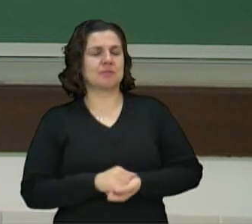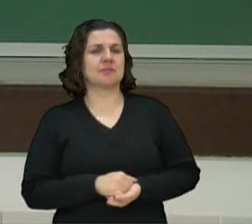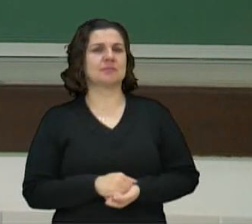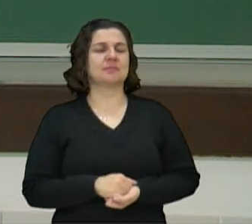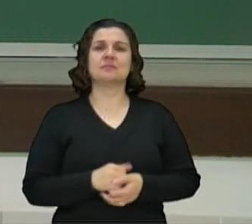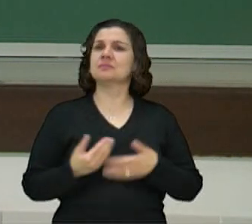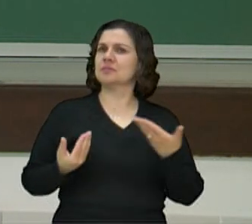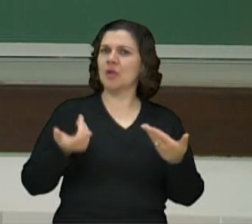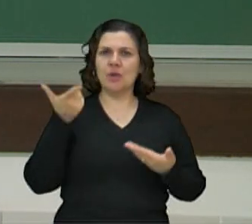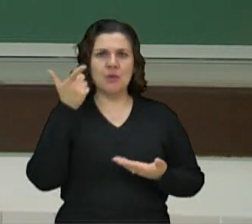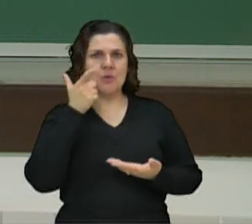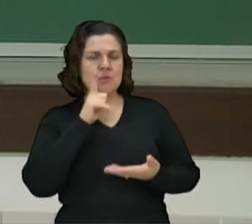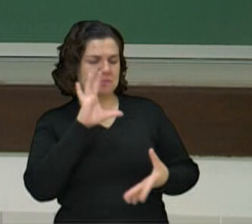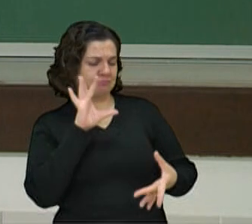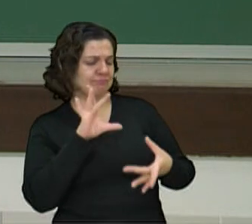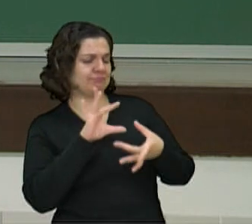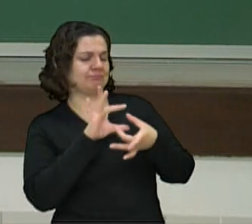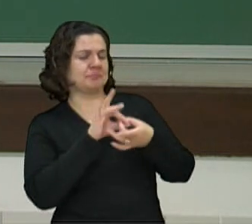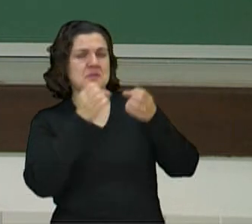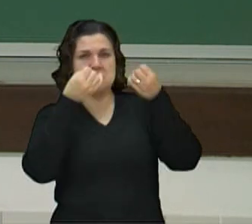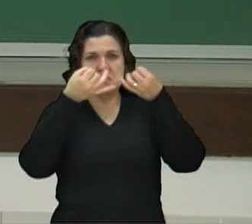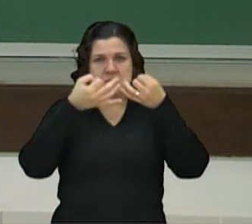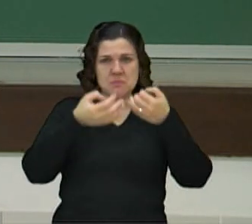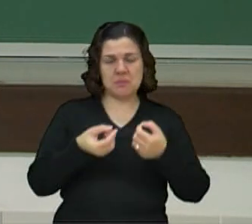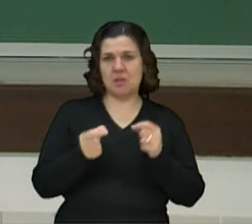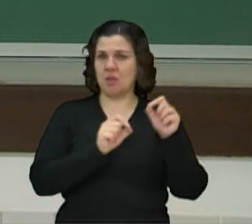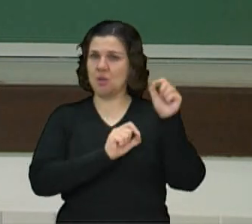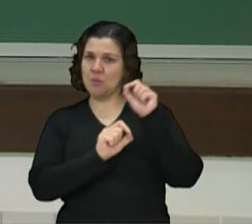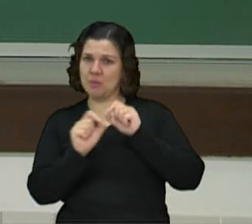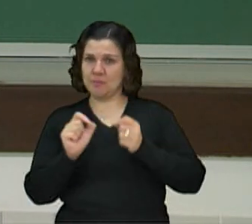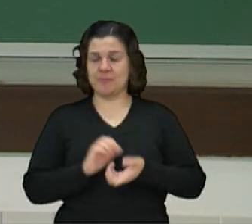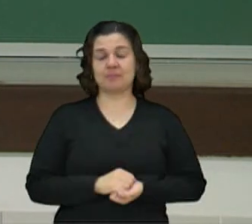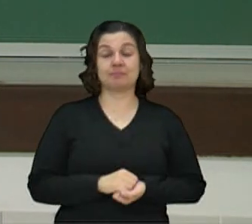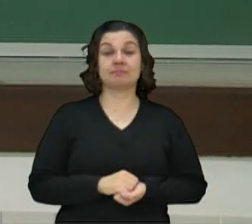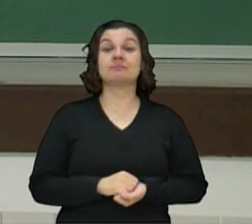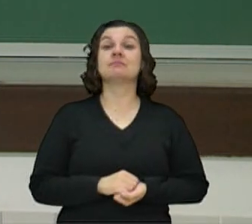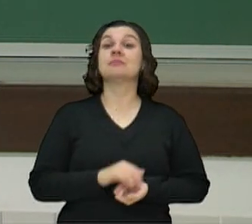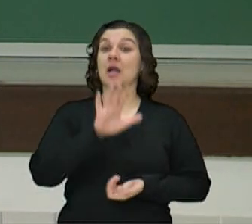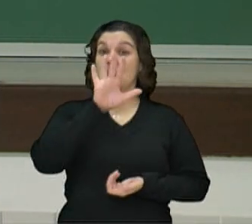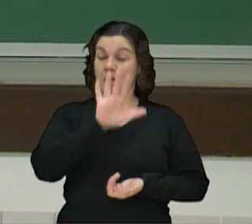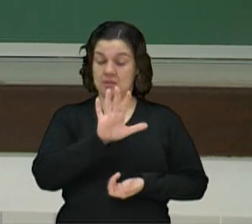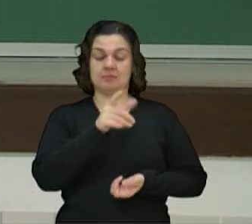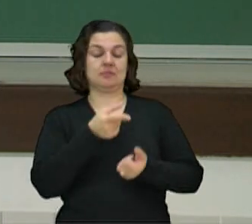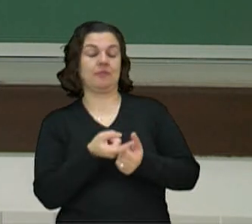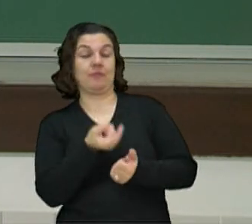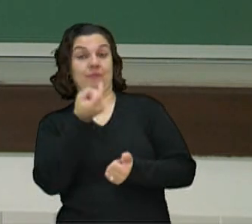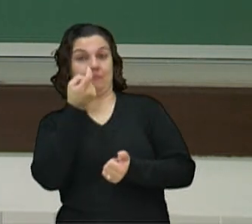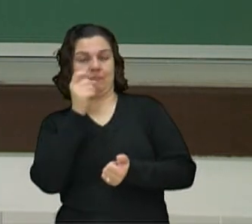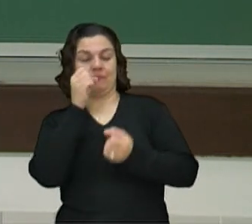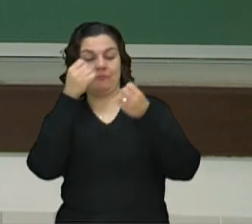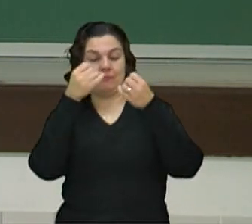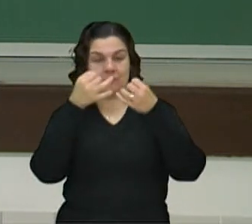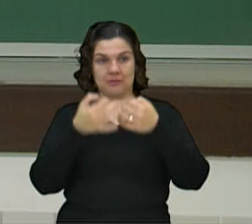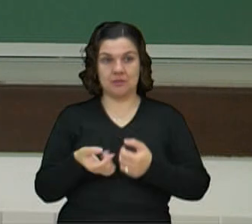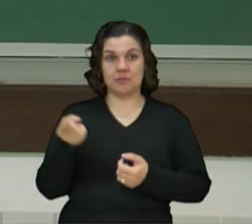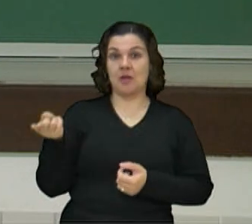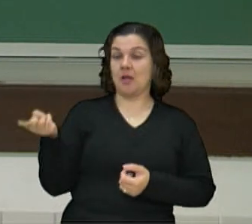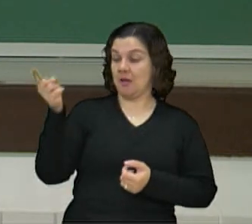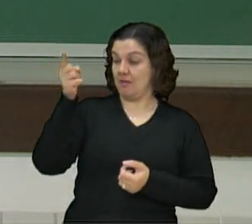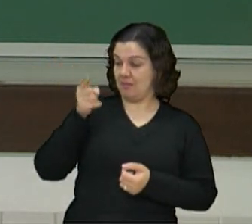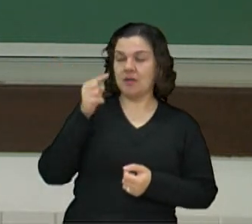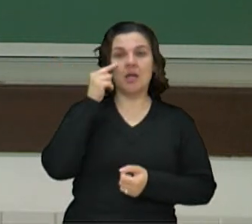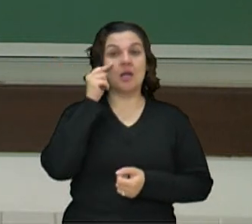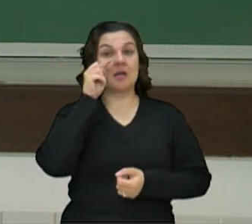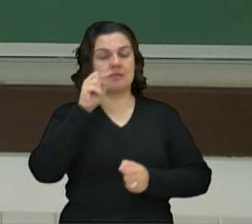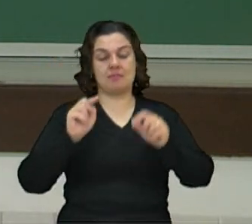enriquecidos. Conseguiu encontrar argumentos para justificar essa afirmação? Antes da gente responder, voltando